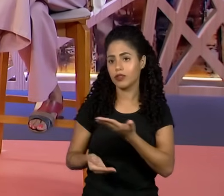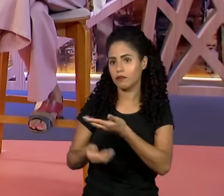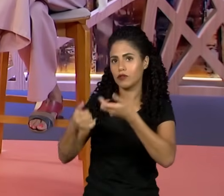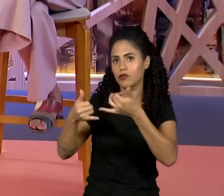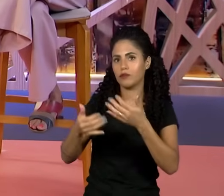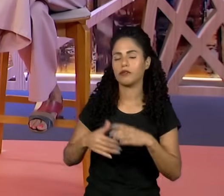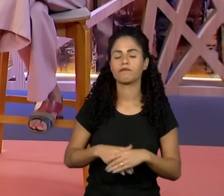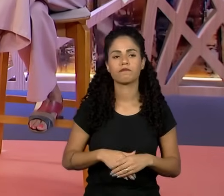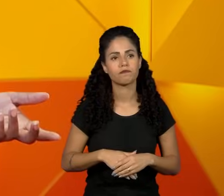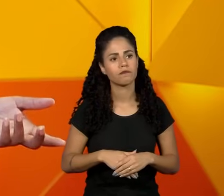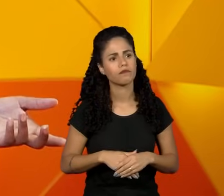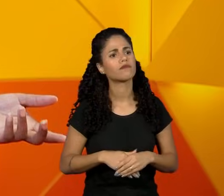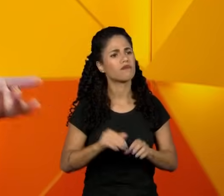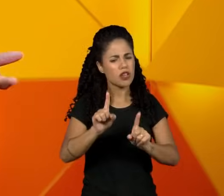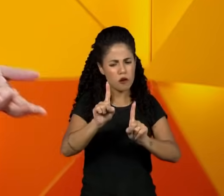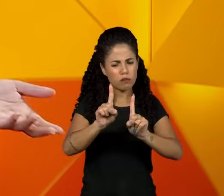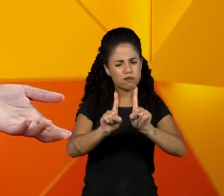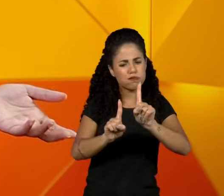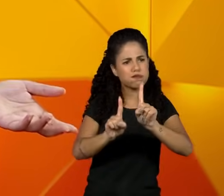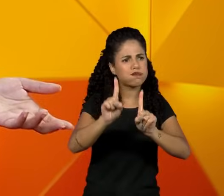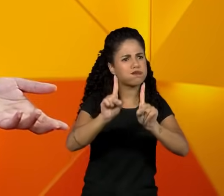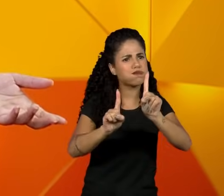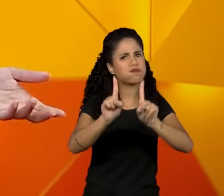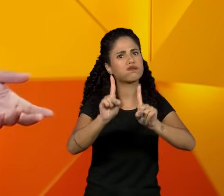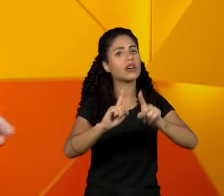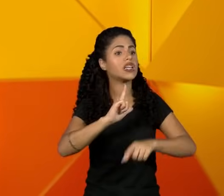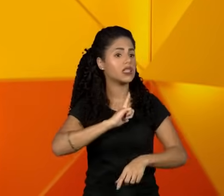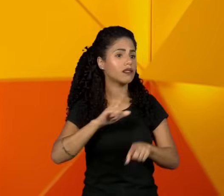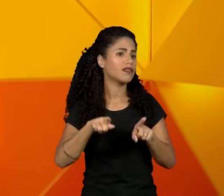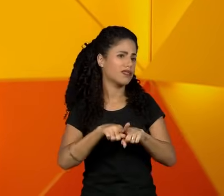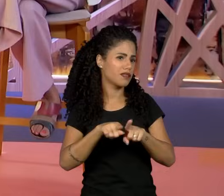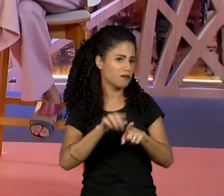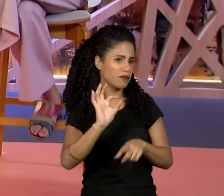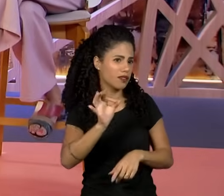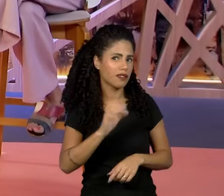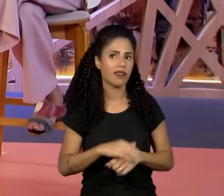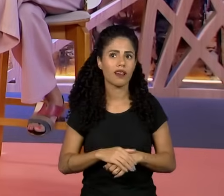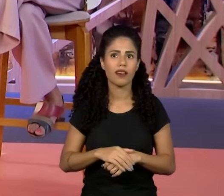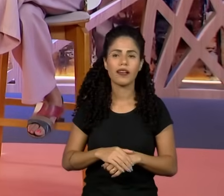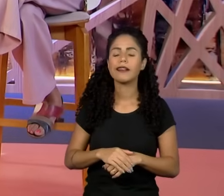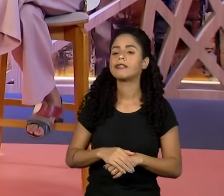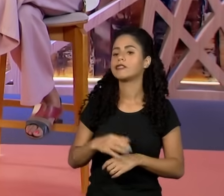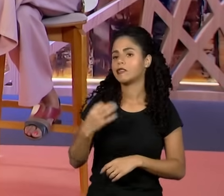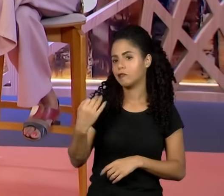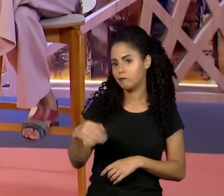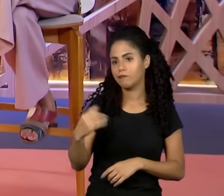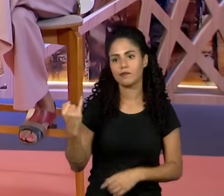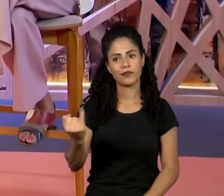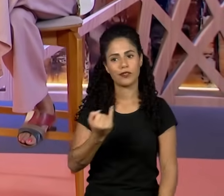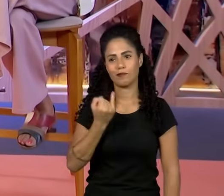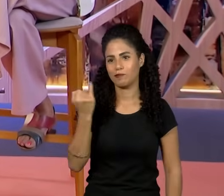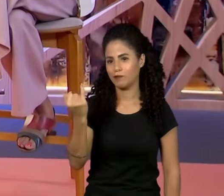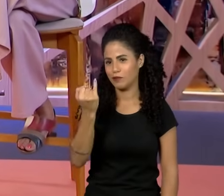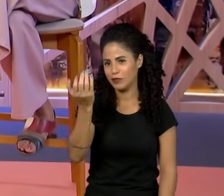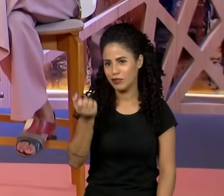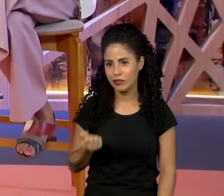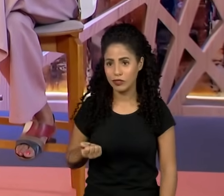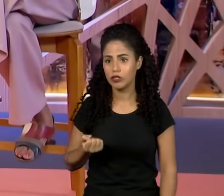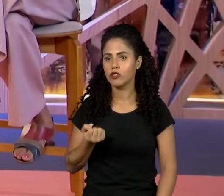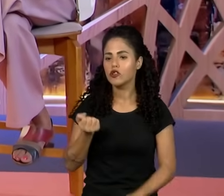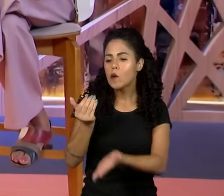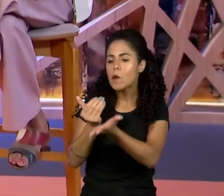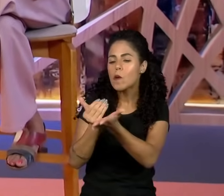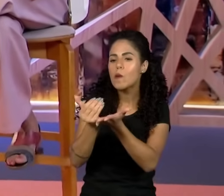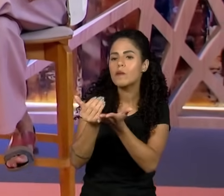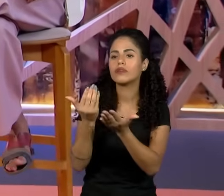pouco sobre isso também. E tem uma concorrência muito grande do streaming. Exato. Né? Total. É legal. Eu acho que é um papo... O começo da conversa é que